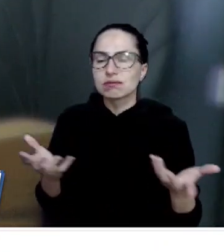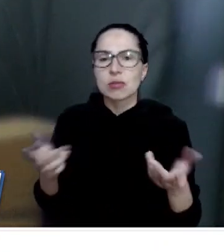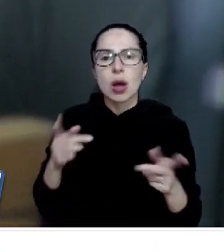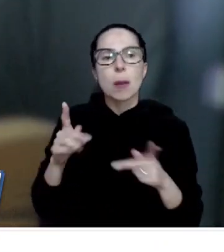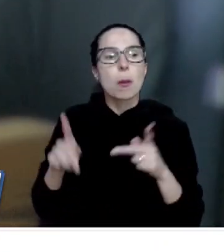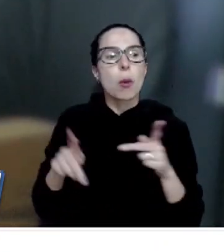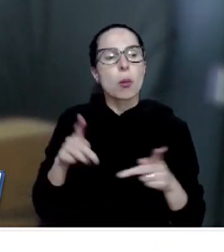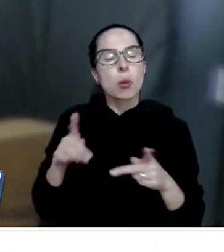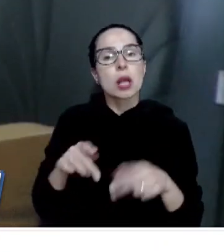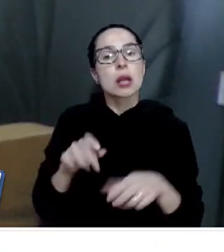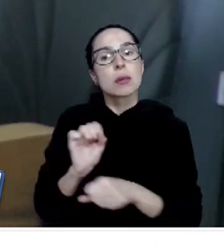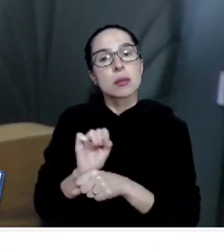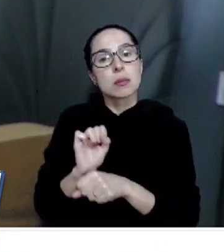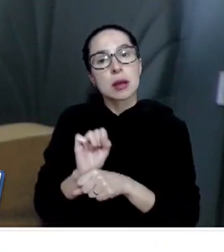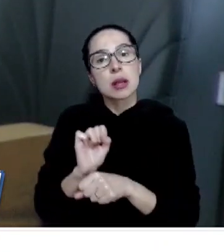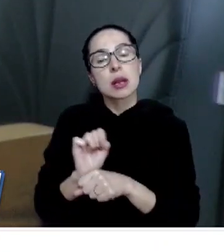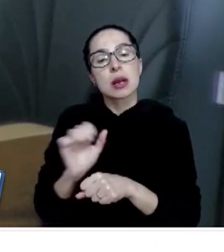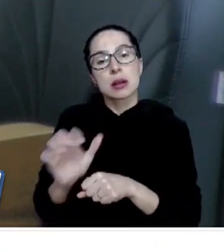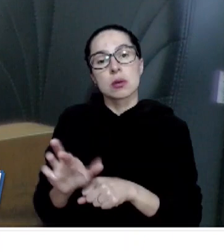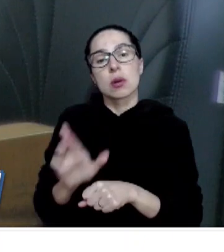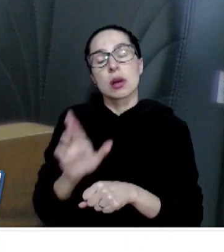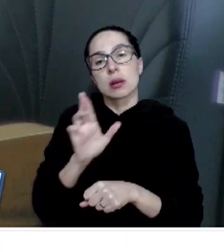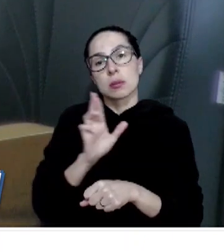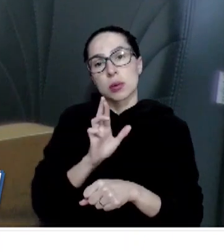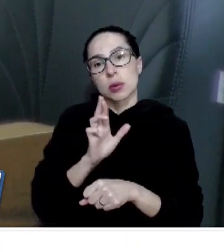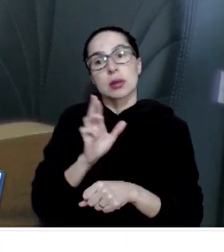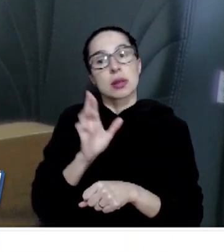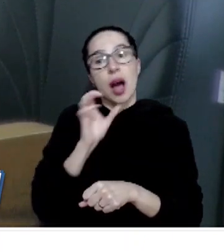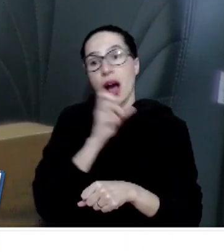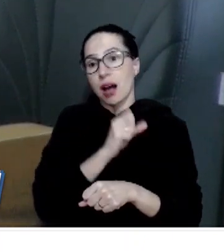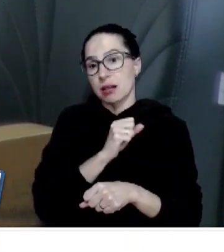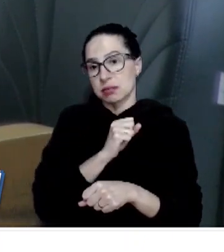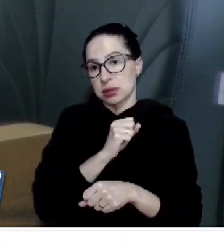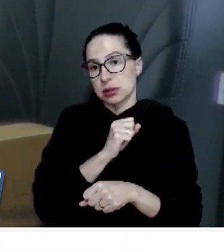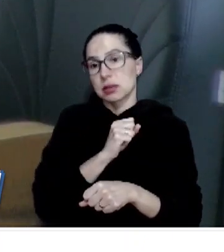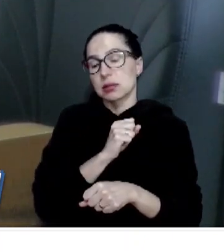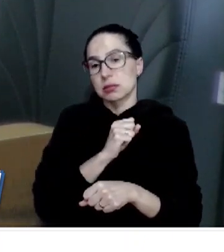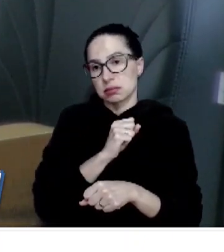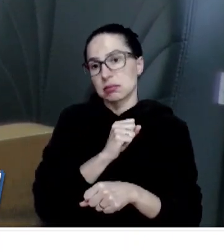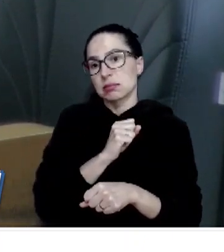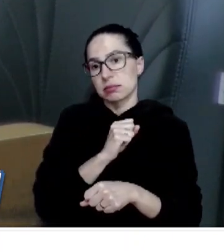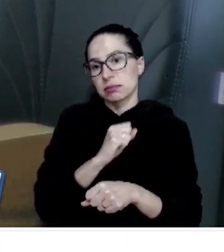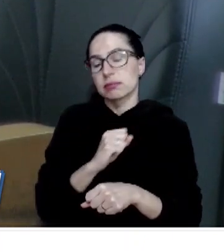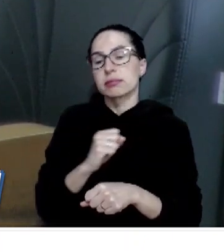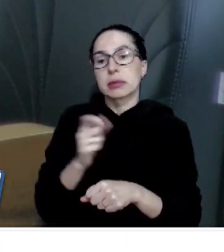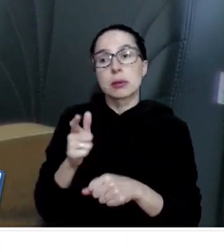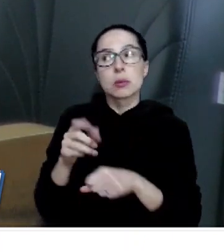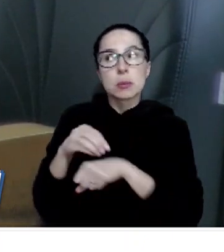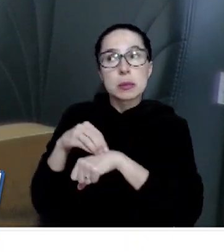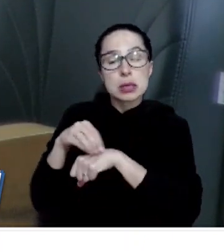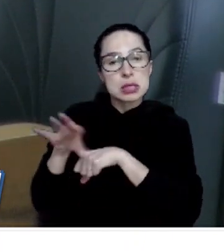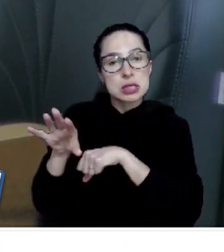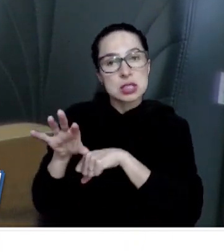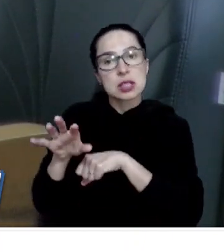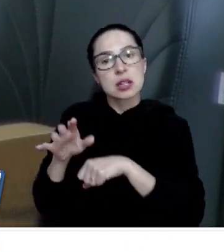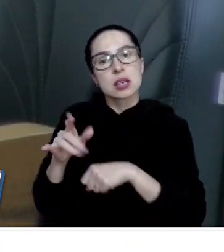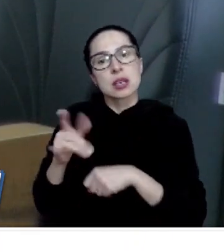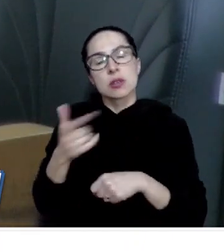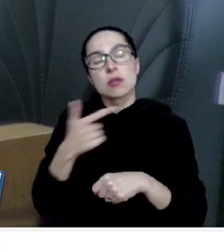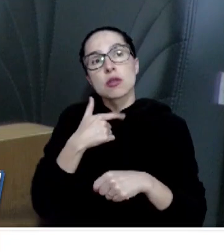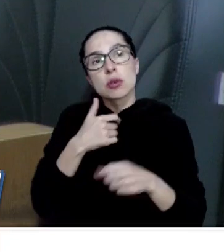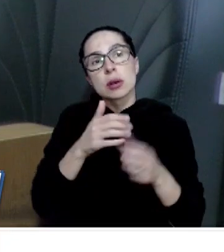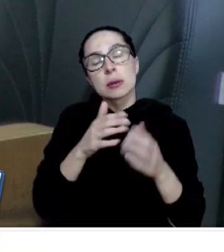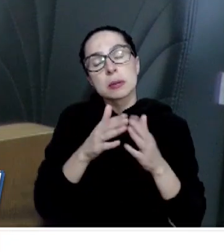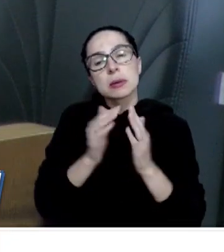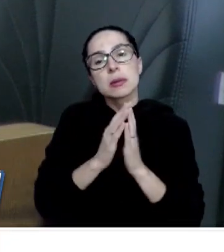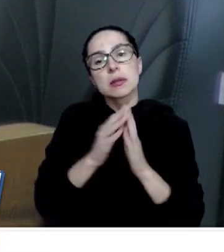ela espera de uma resposta mais rápida. Então fica aí uma dica. Quero fazer um pedido que a